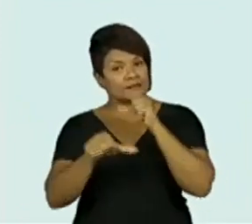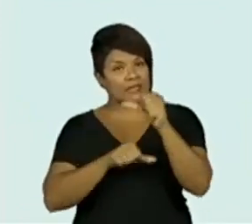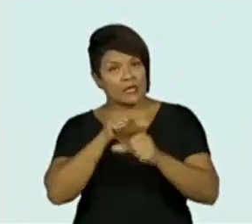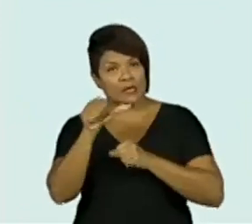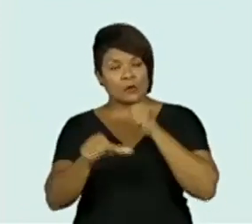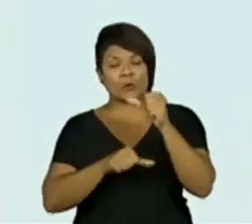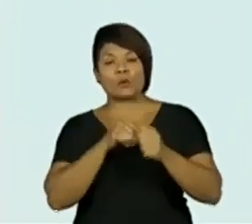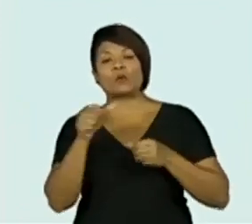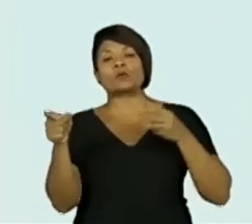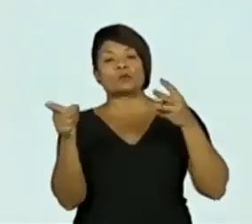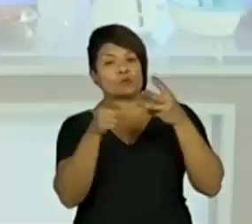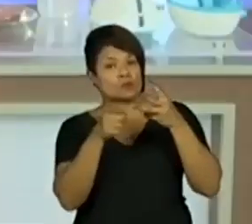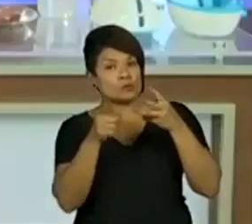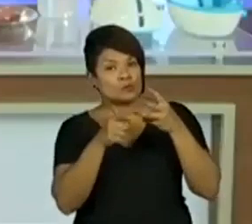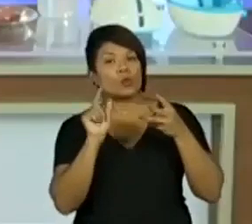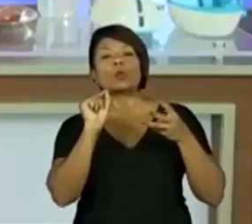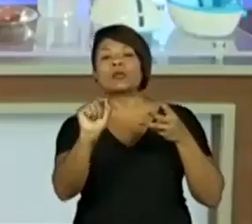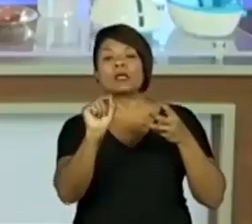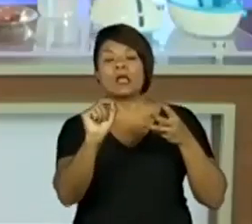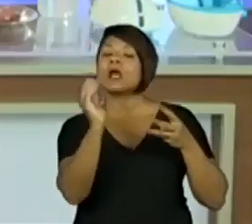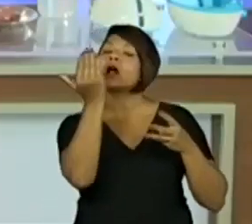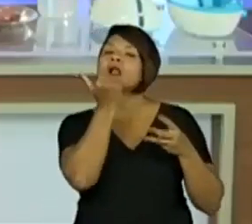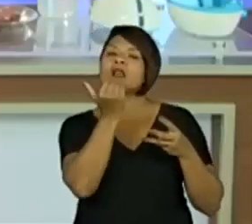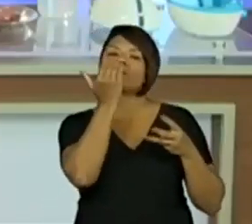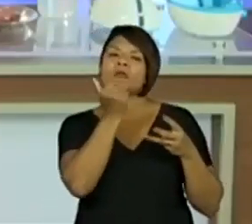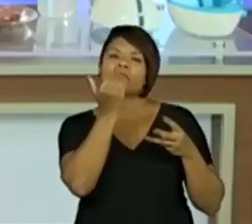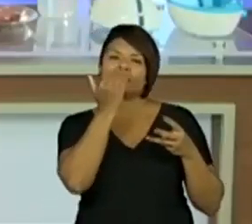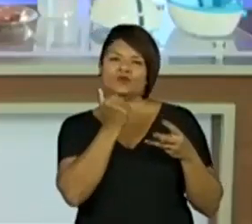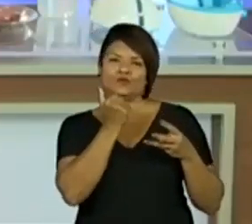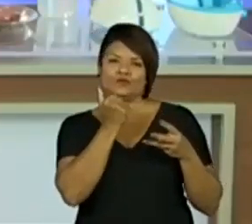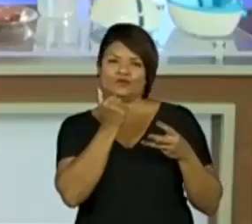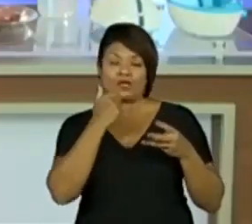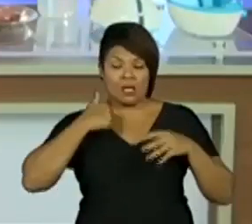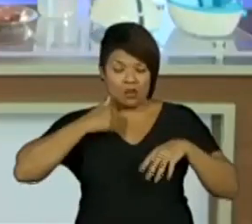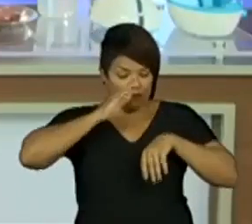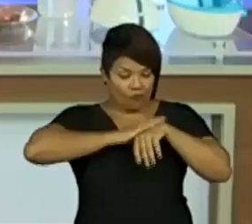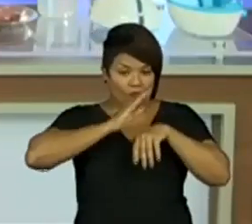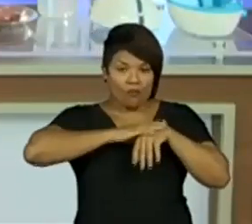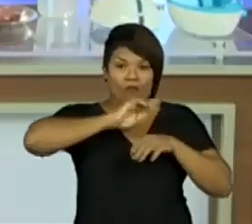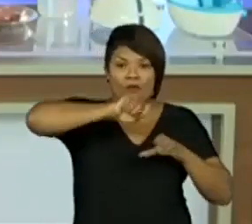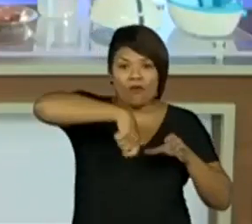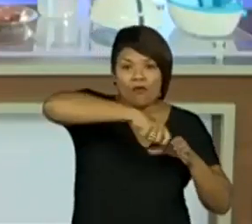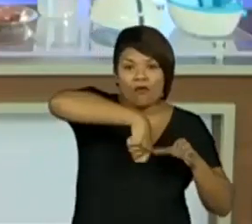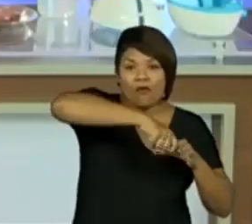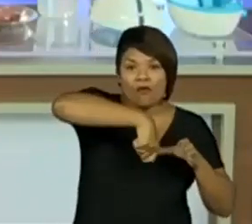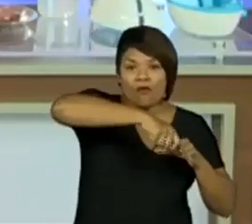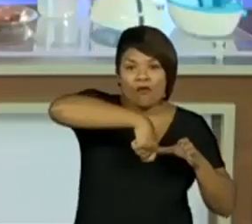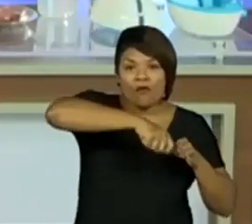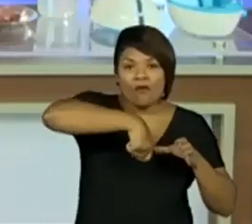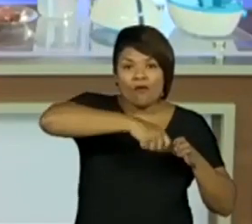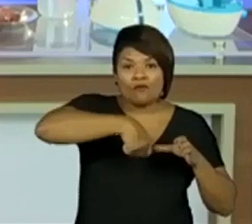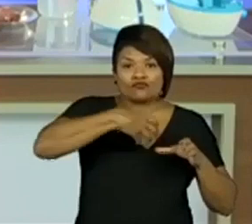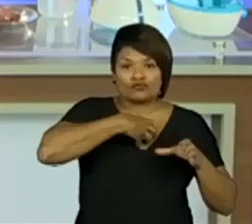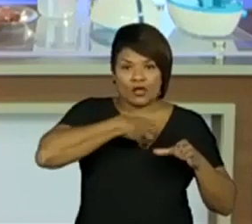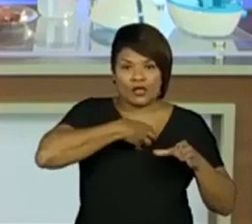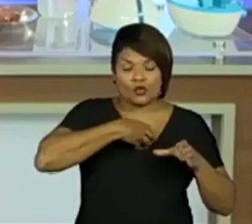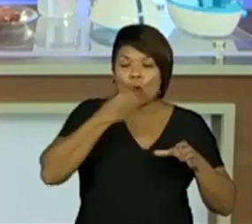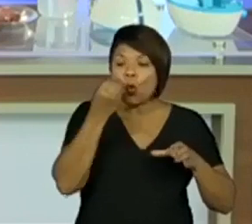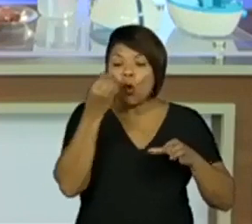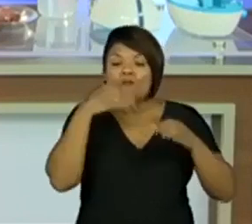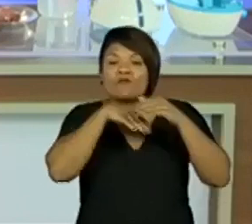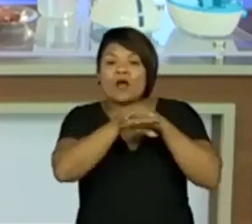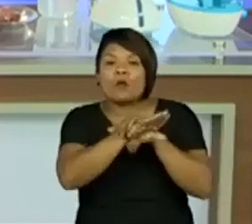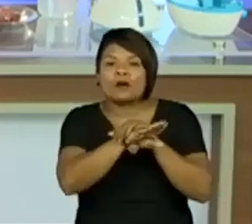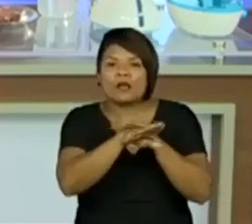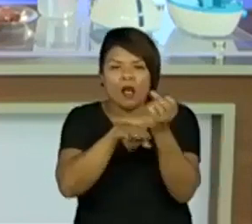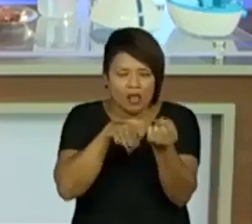nos alimentos, no preparo dos alimentos, na forma como conservamos os